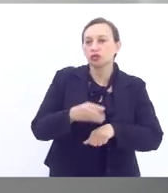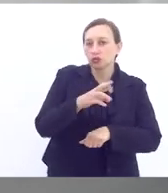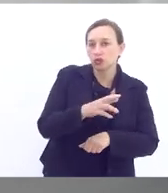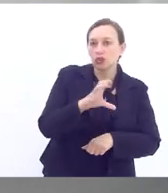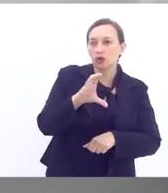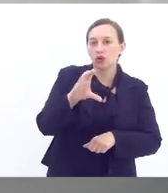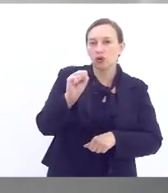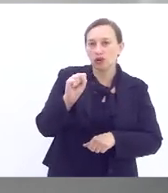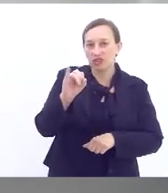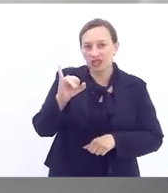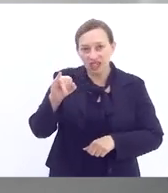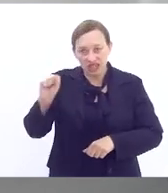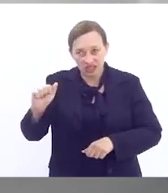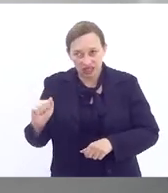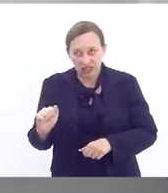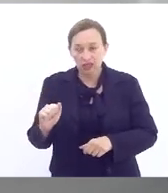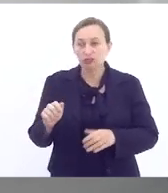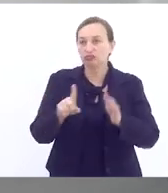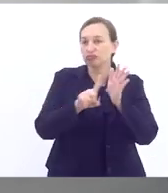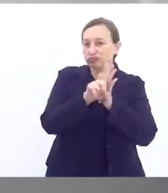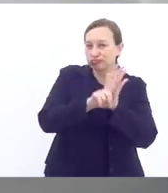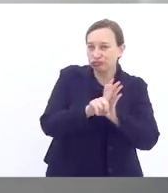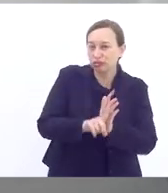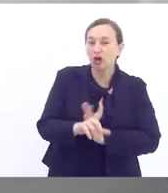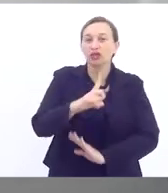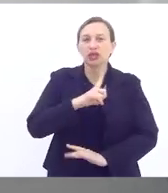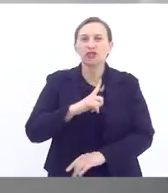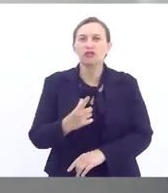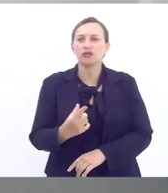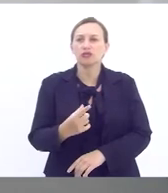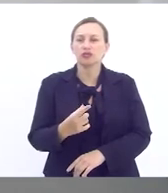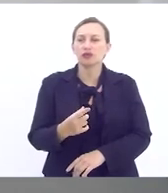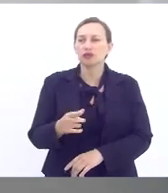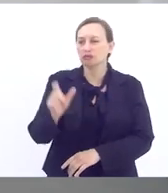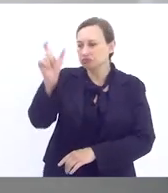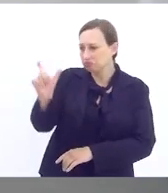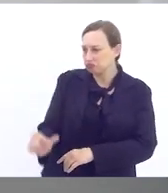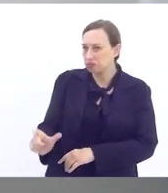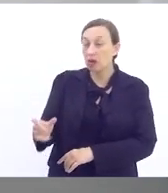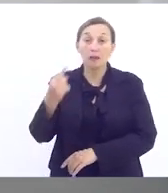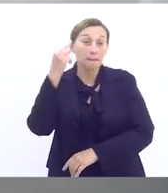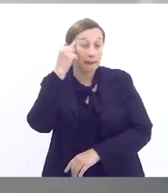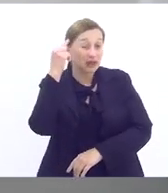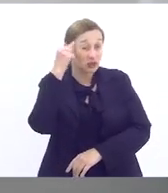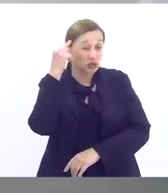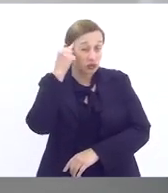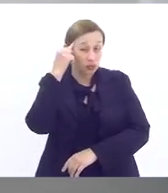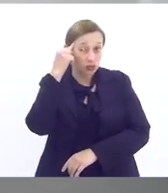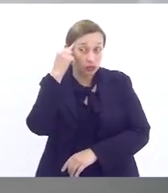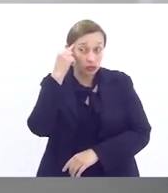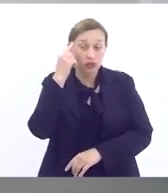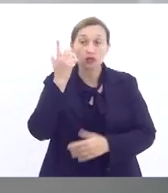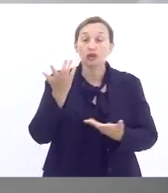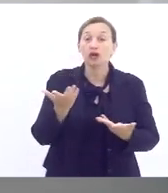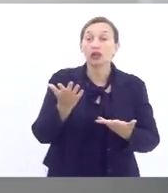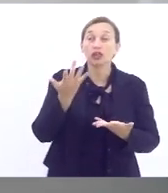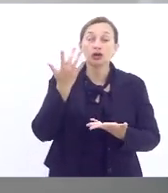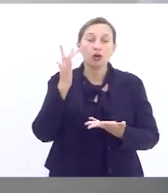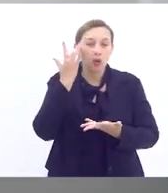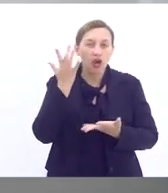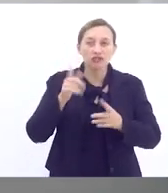cossenza por trás daquele diagnóstico teve alguém que um dia pensou no equipamento né então eu acho que a gente